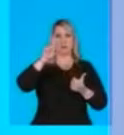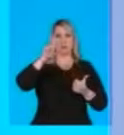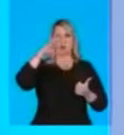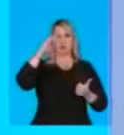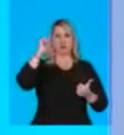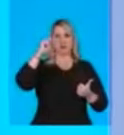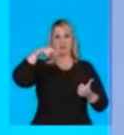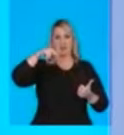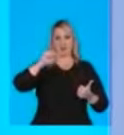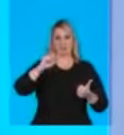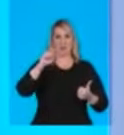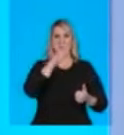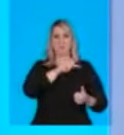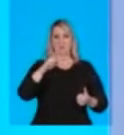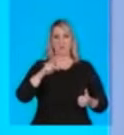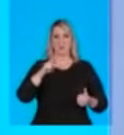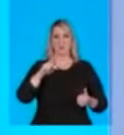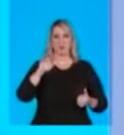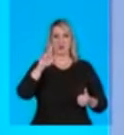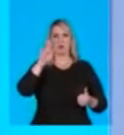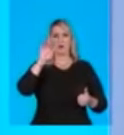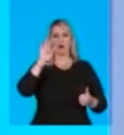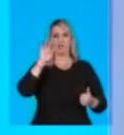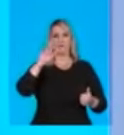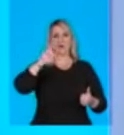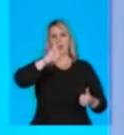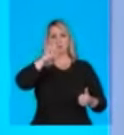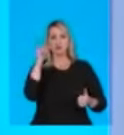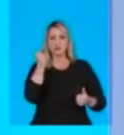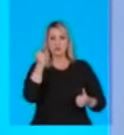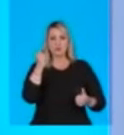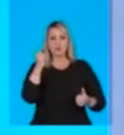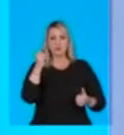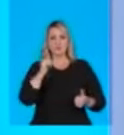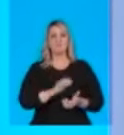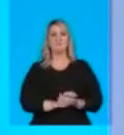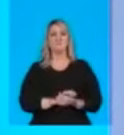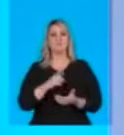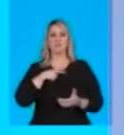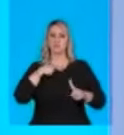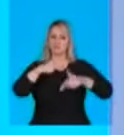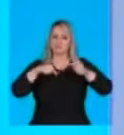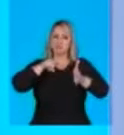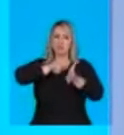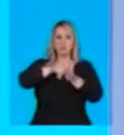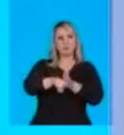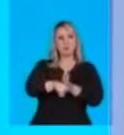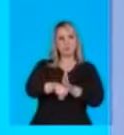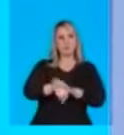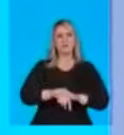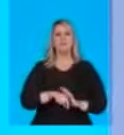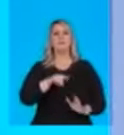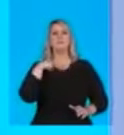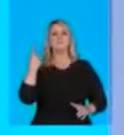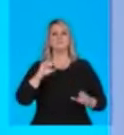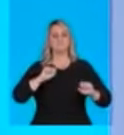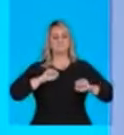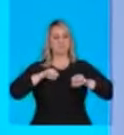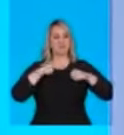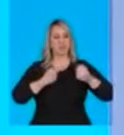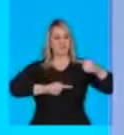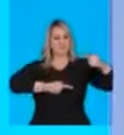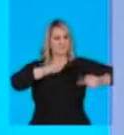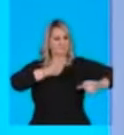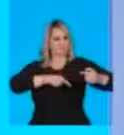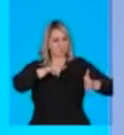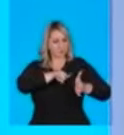de Direito da UFRJ é uma das grandes especialistas nisso e tem um trabalho muito profundo com isso a gente sim defende um debate mais